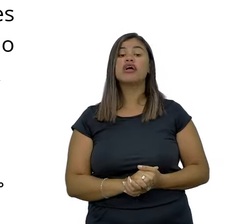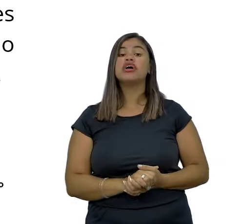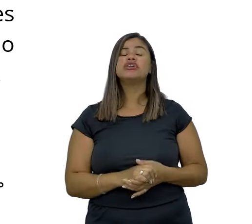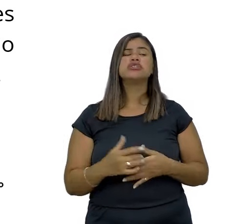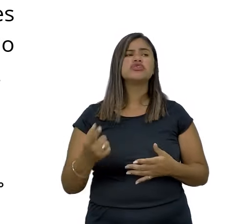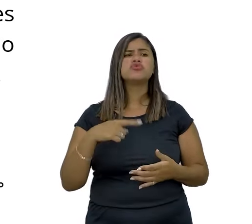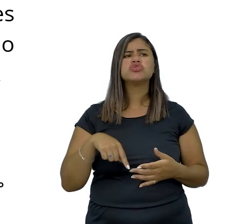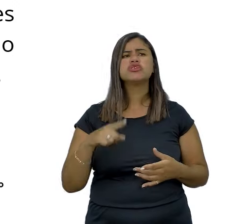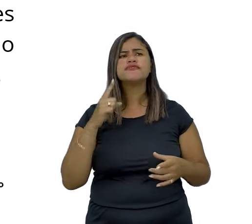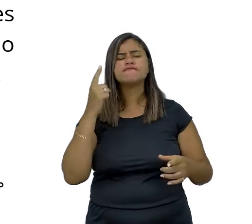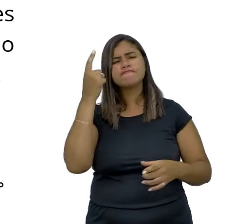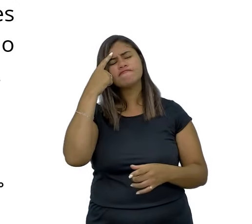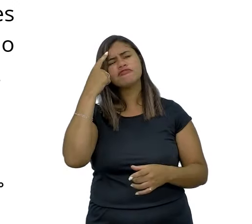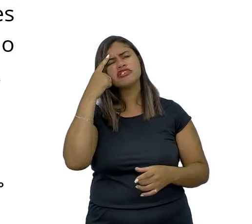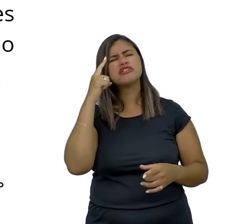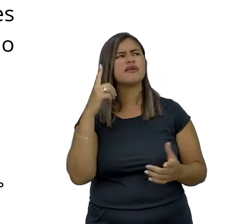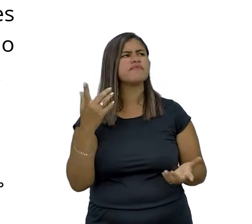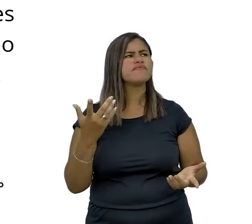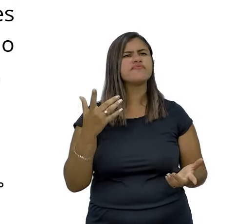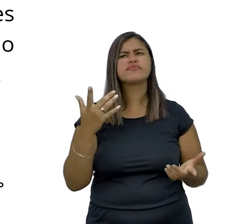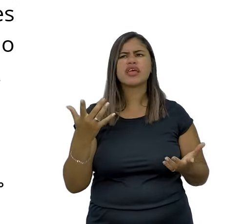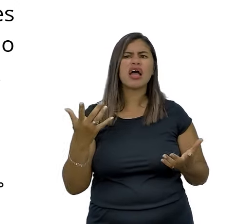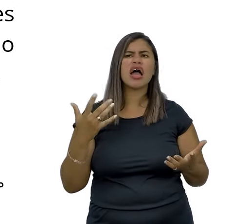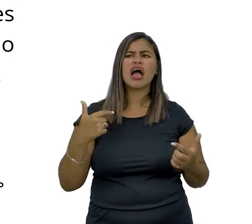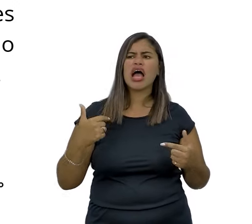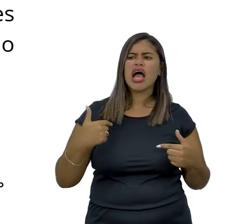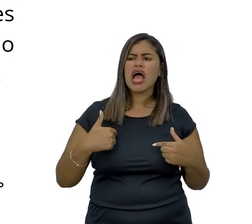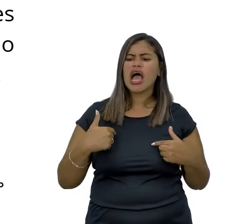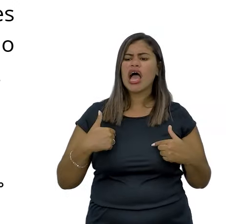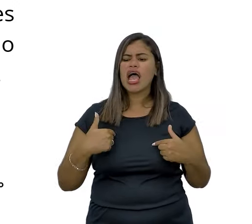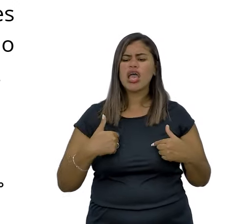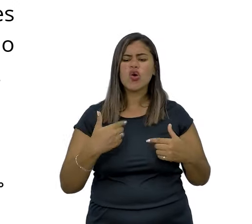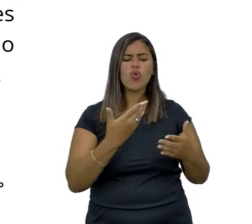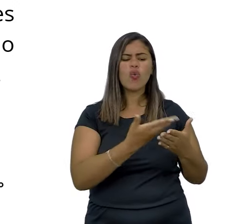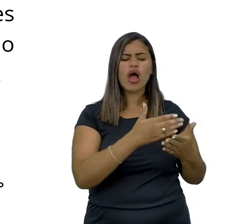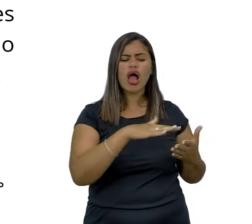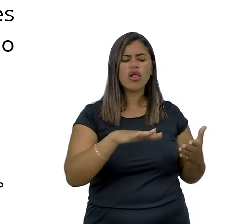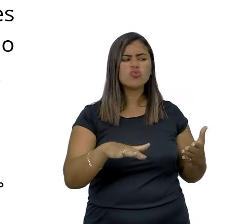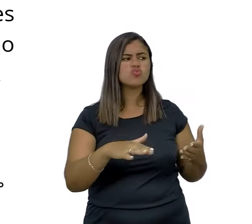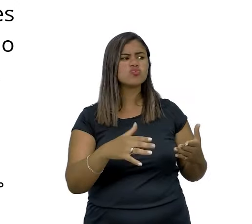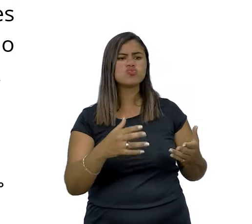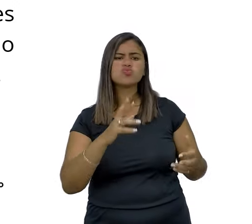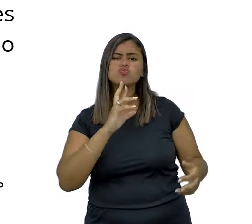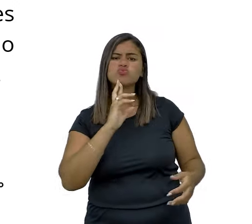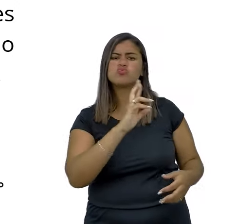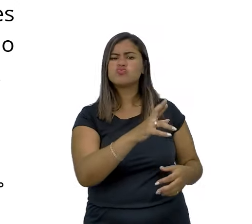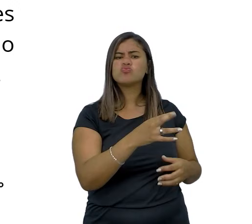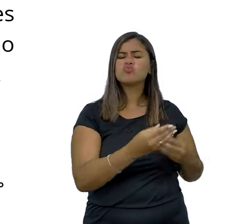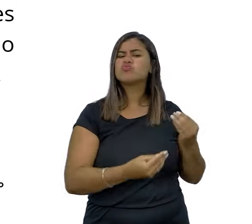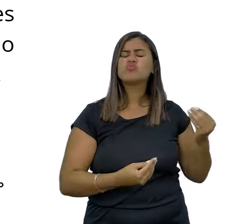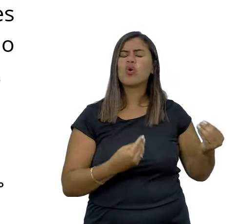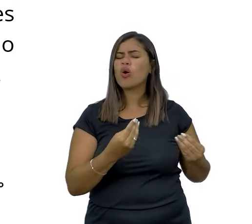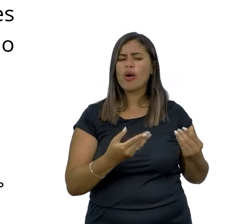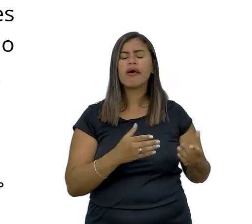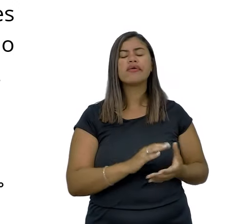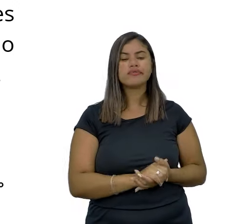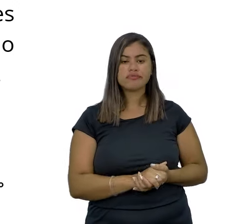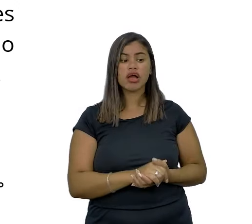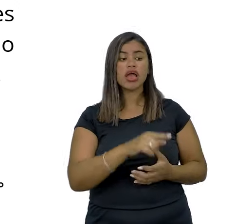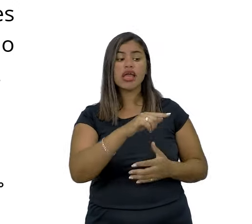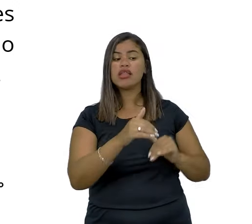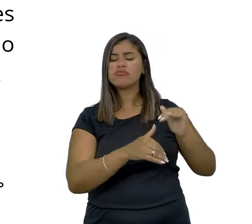preciso pensar como você vai dar uma devolutiva, né, sobre o desempenho desses estudantes.